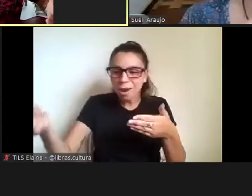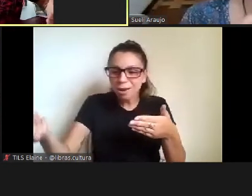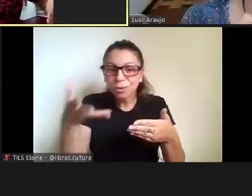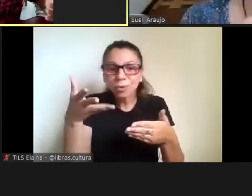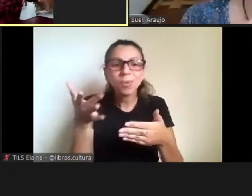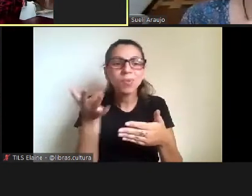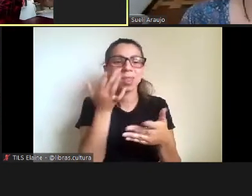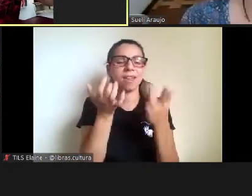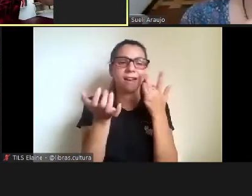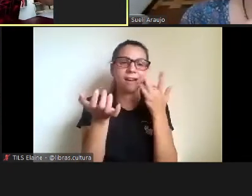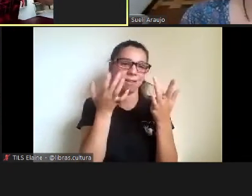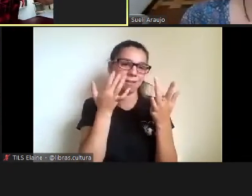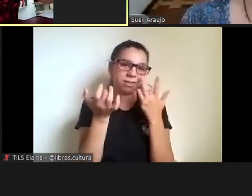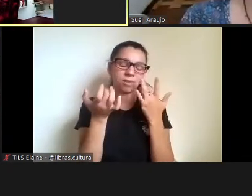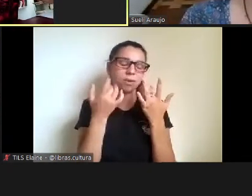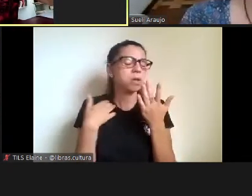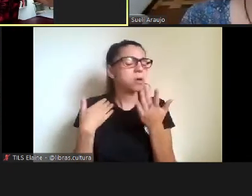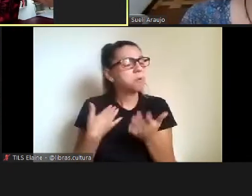né?